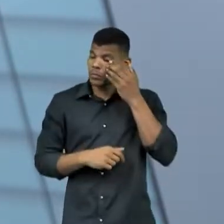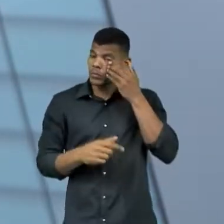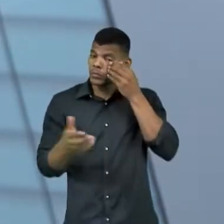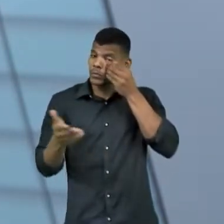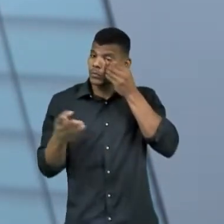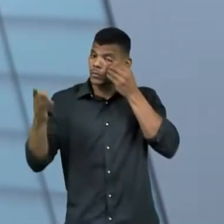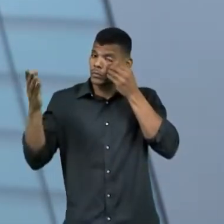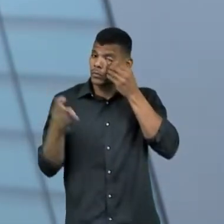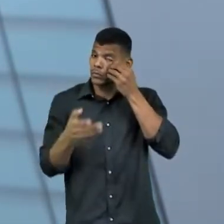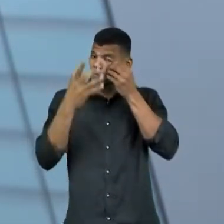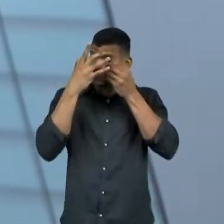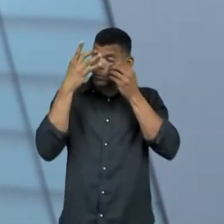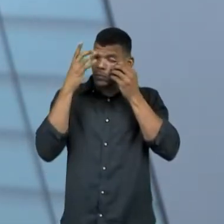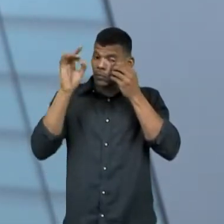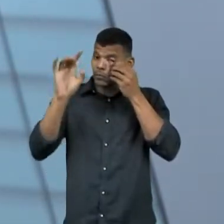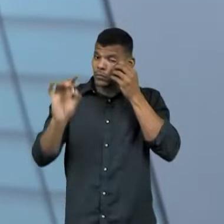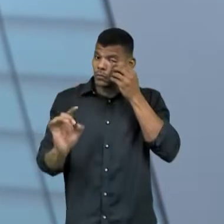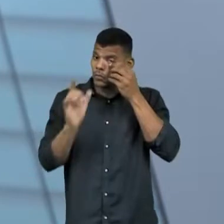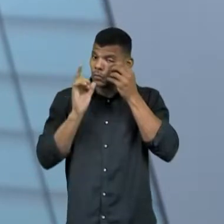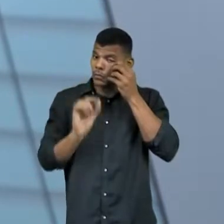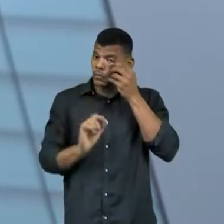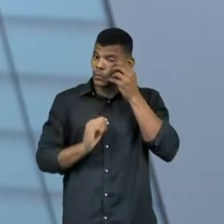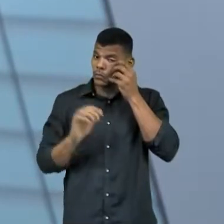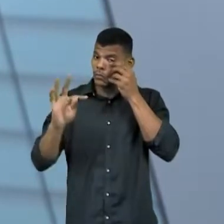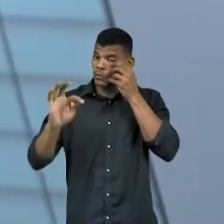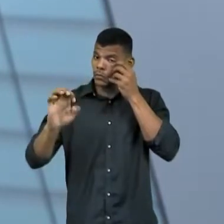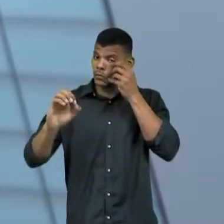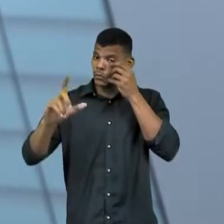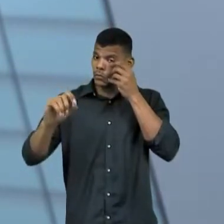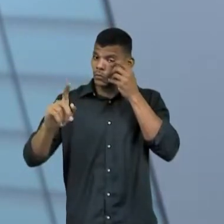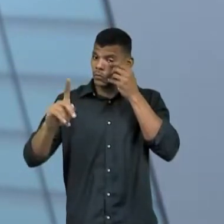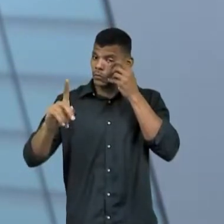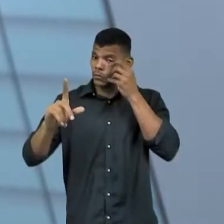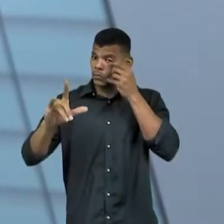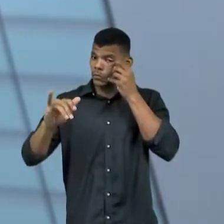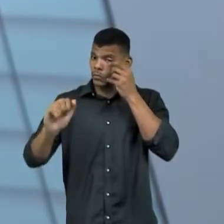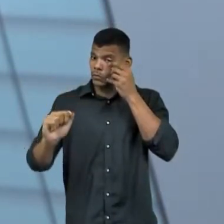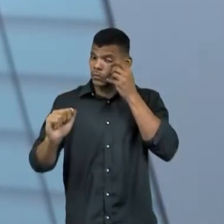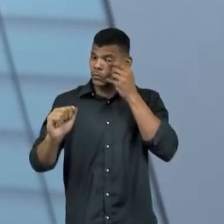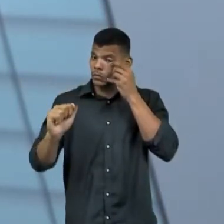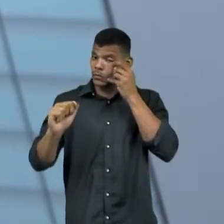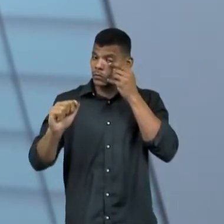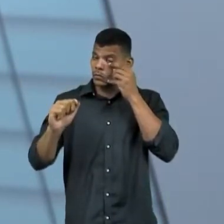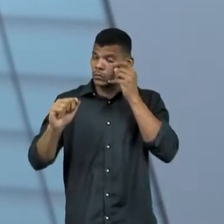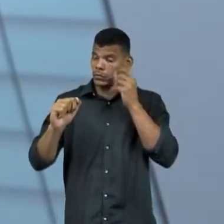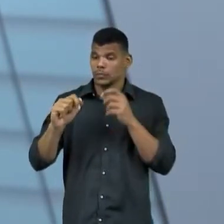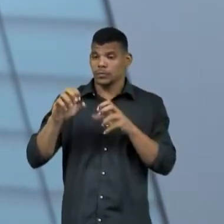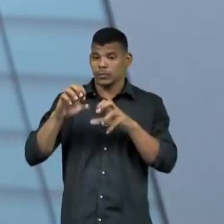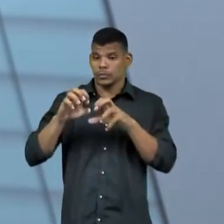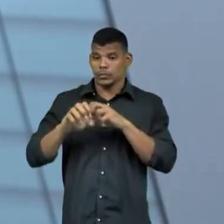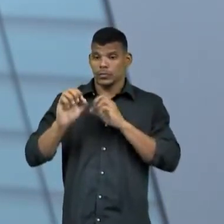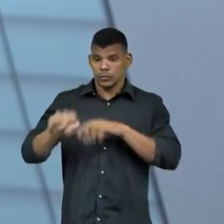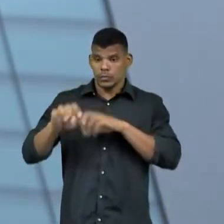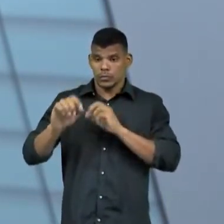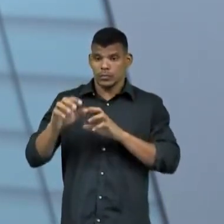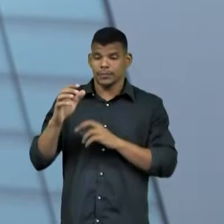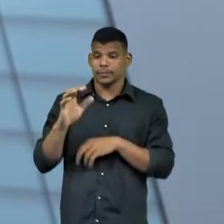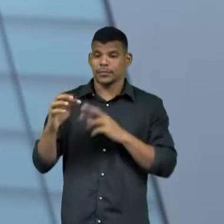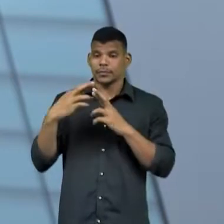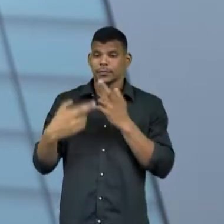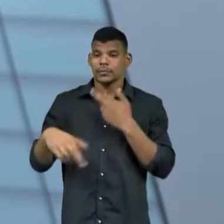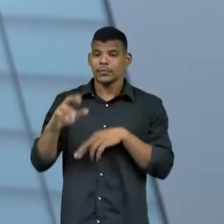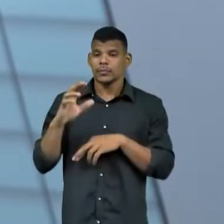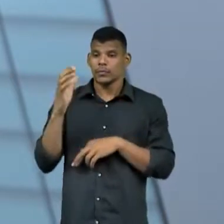convidado que é bacharel em Teologia licenciado em ciências da religião cientista da